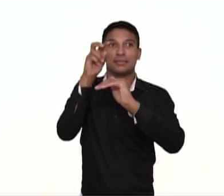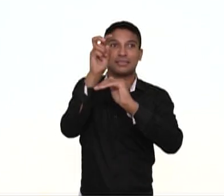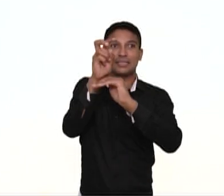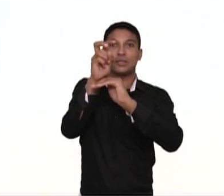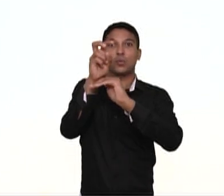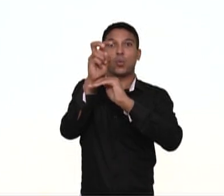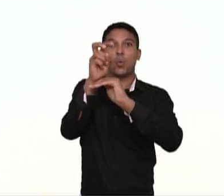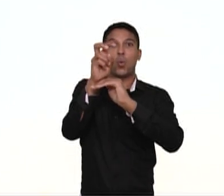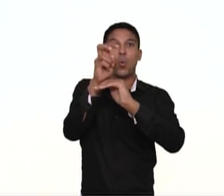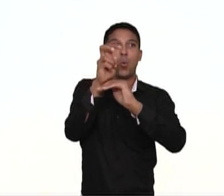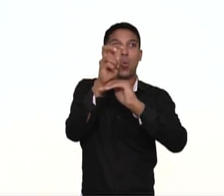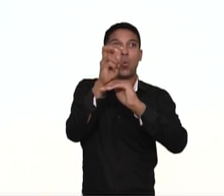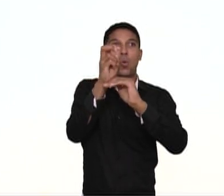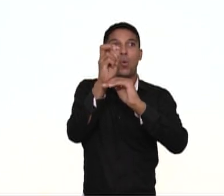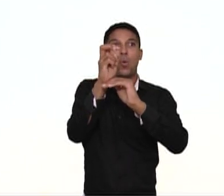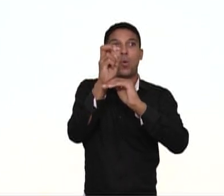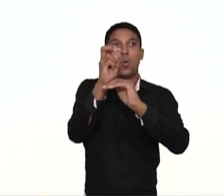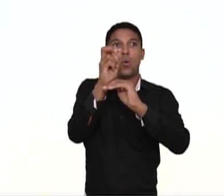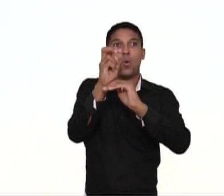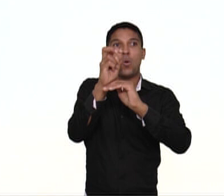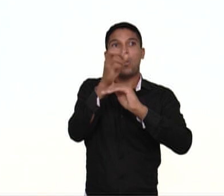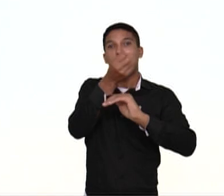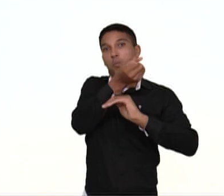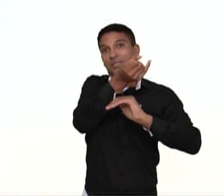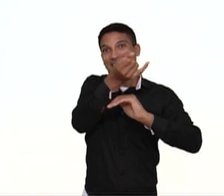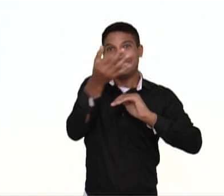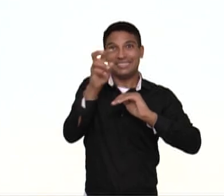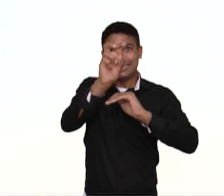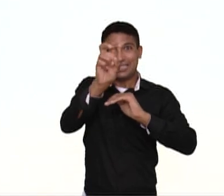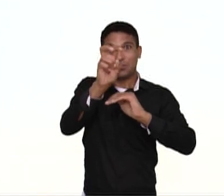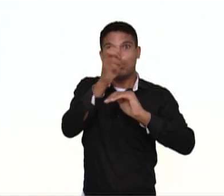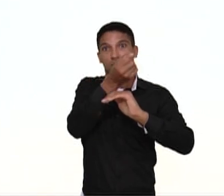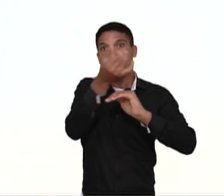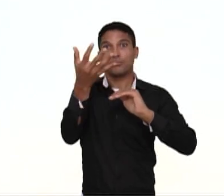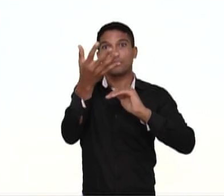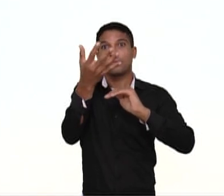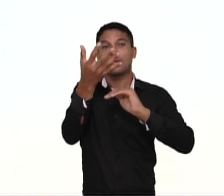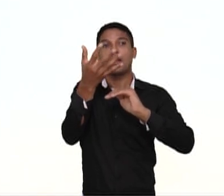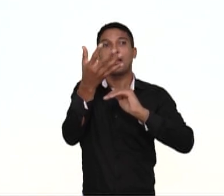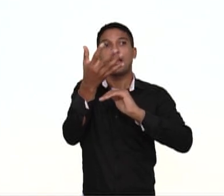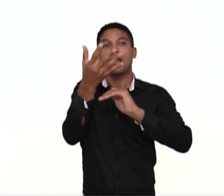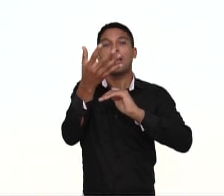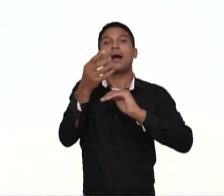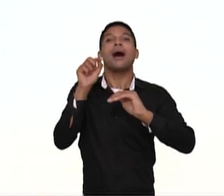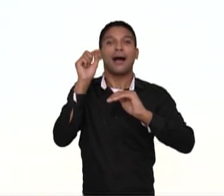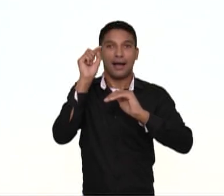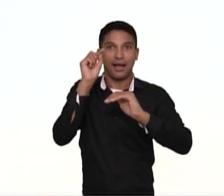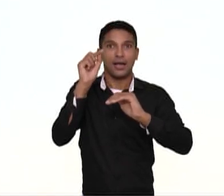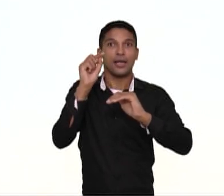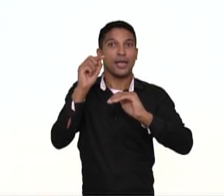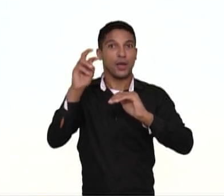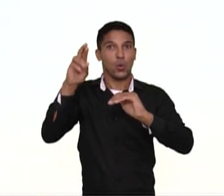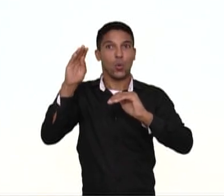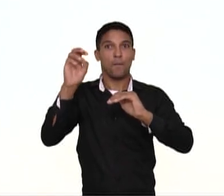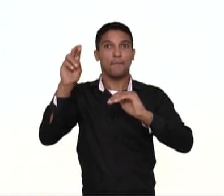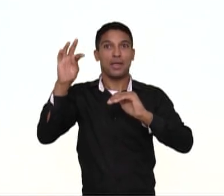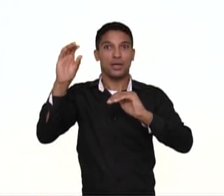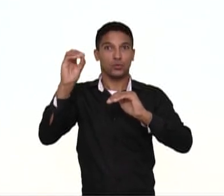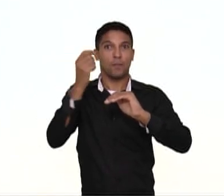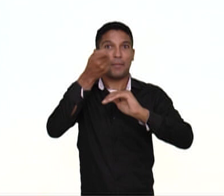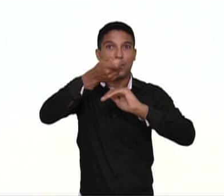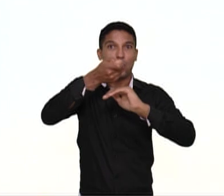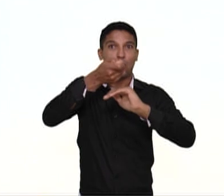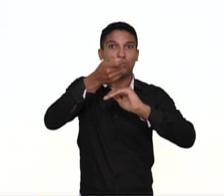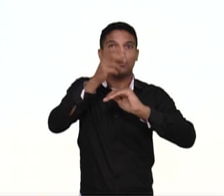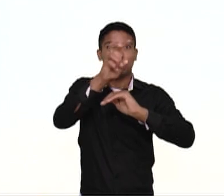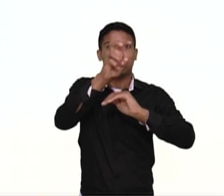3/8, que corresponde aos 45. Então, aos 45 reais. Se 3/8 corresponde